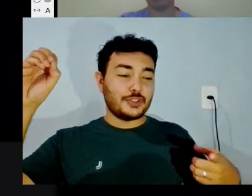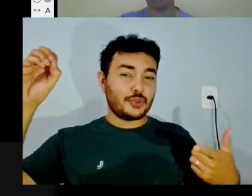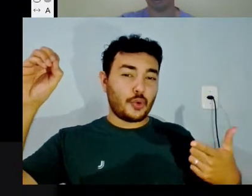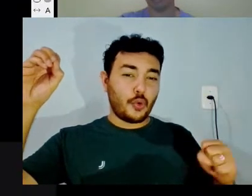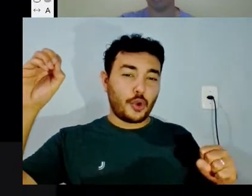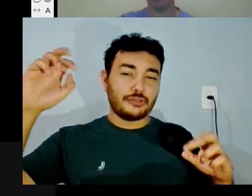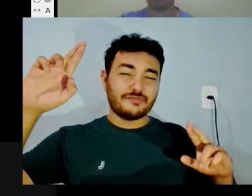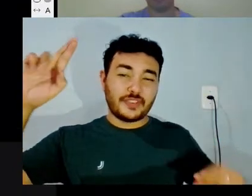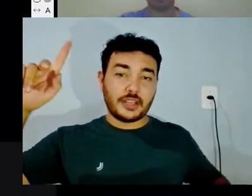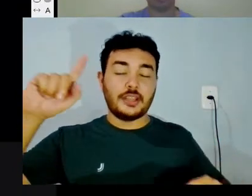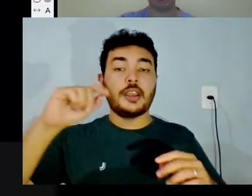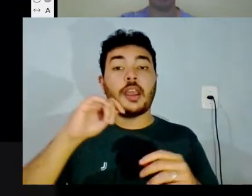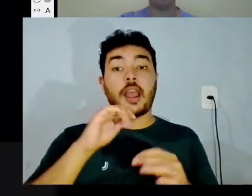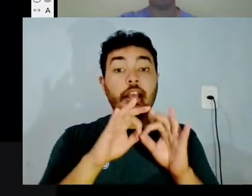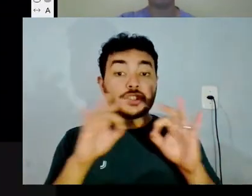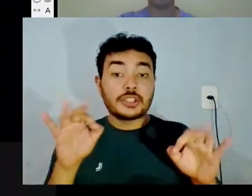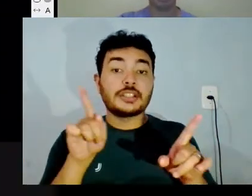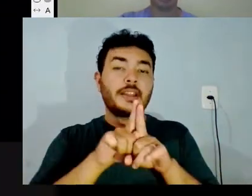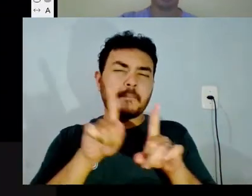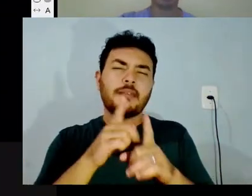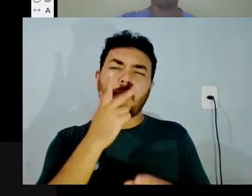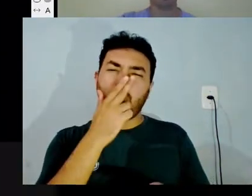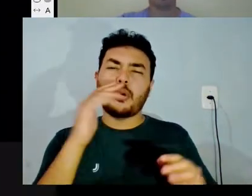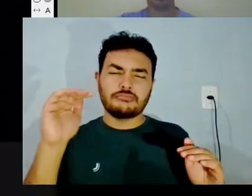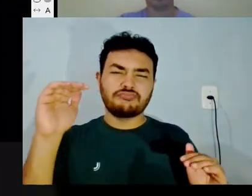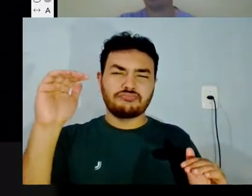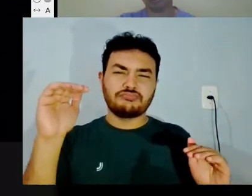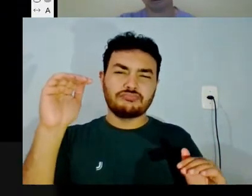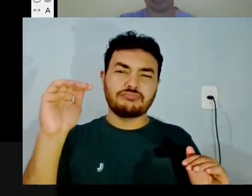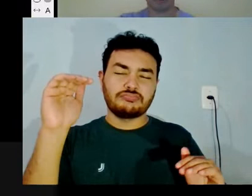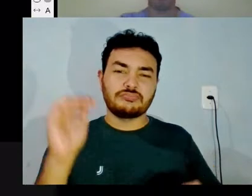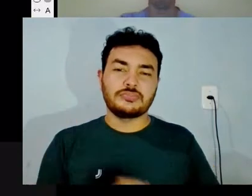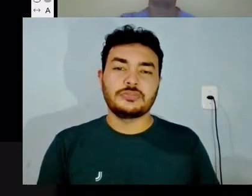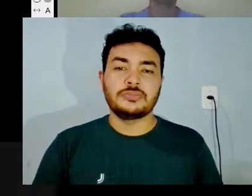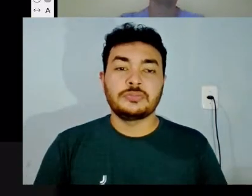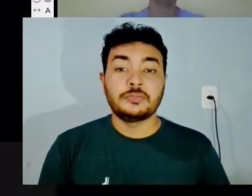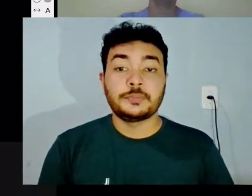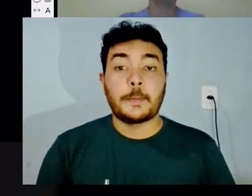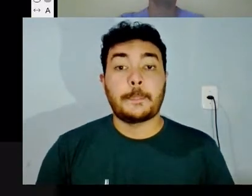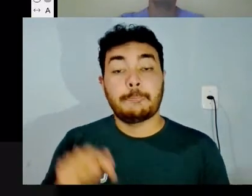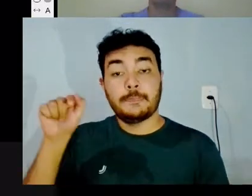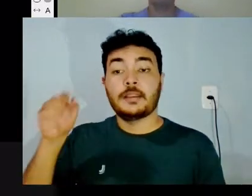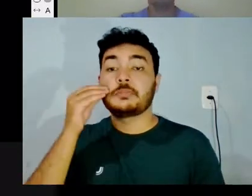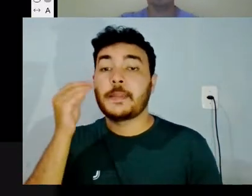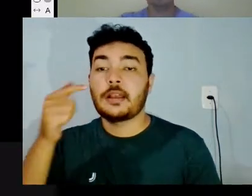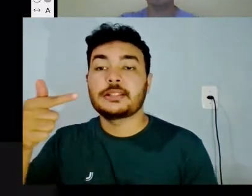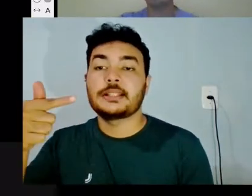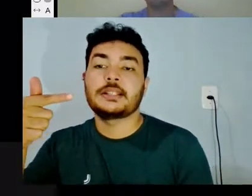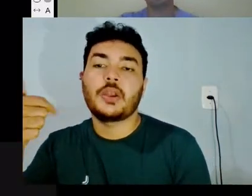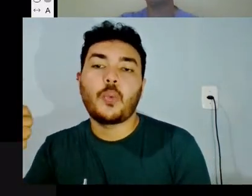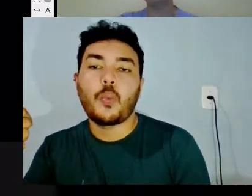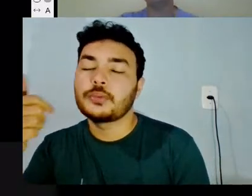ambos têm 10 a menos 12 metros, mas a teórica, a experimental 74,1 e